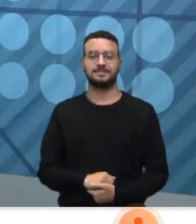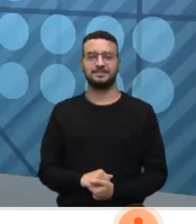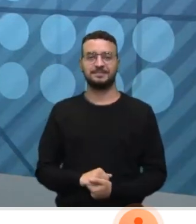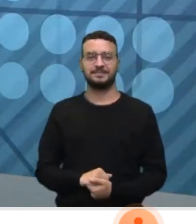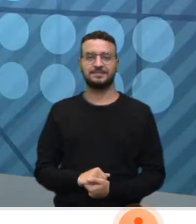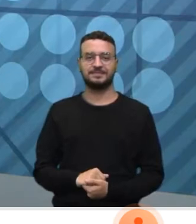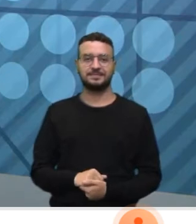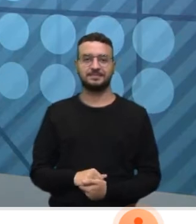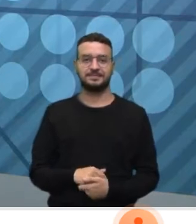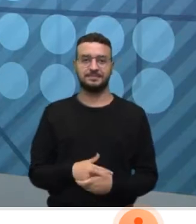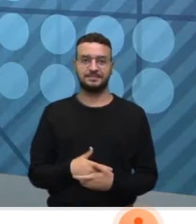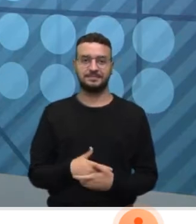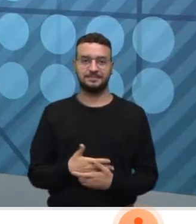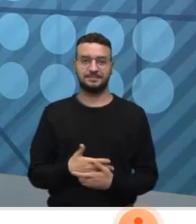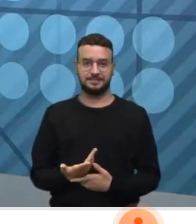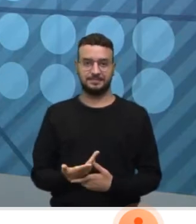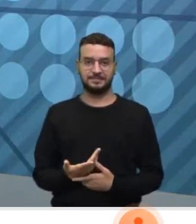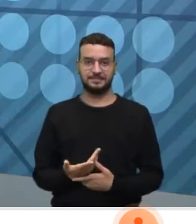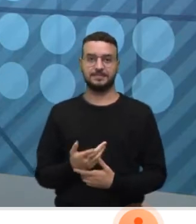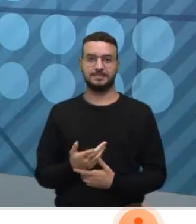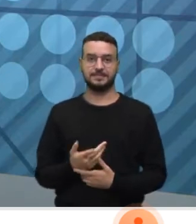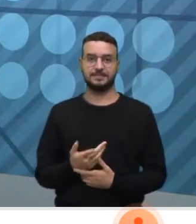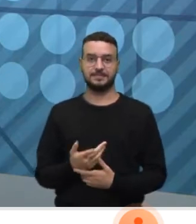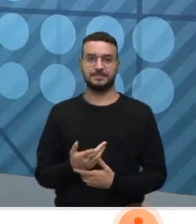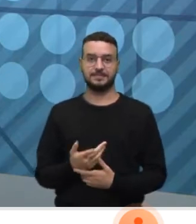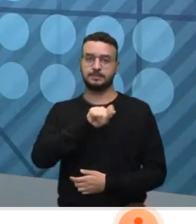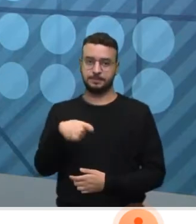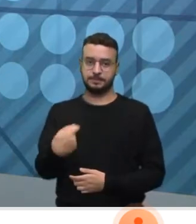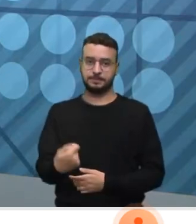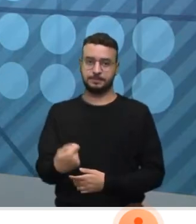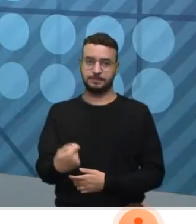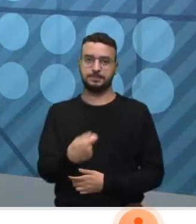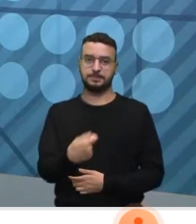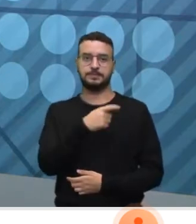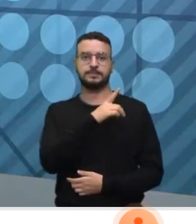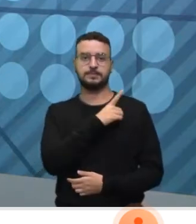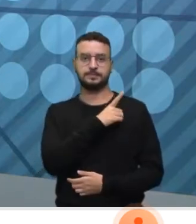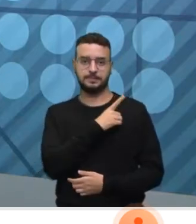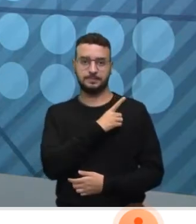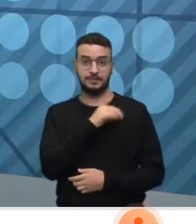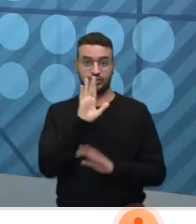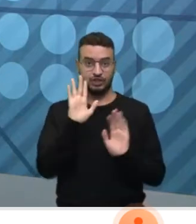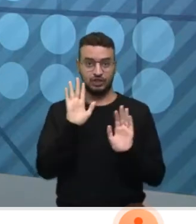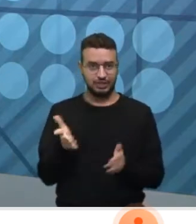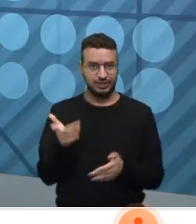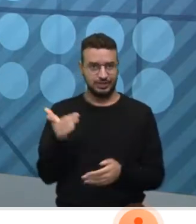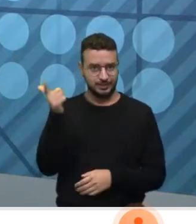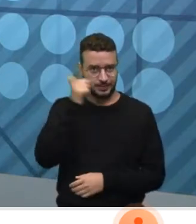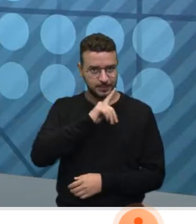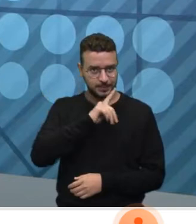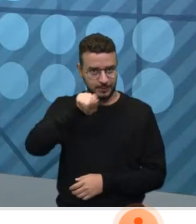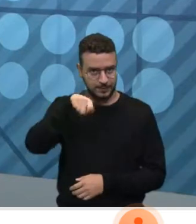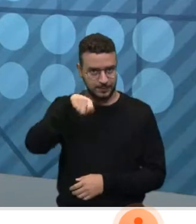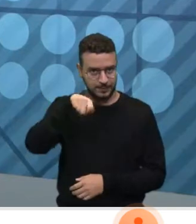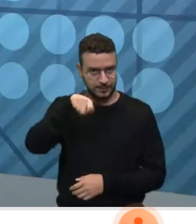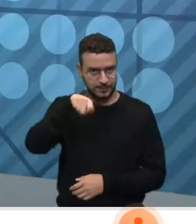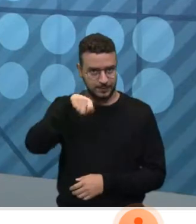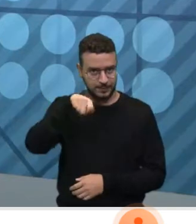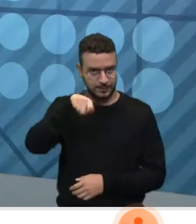Tá? Professora Sandra, esse é o sinal. Você já conseguiu o seu sinal aí no polo, né? Nós temos alguns alunos surdos